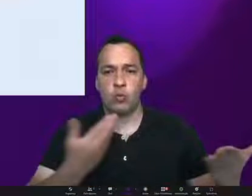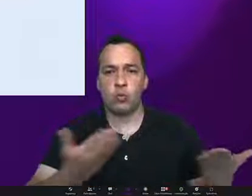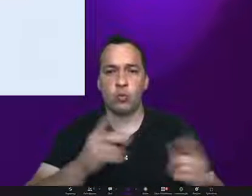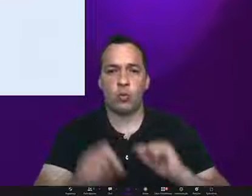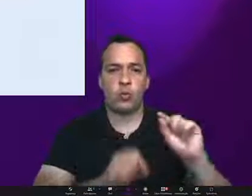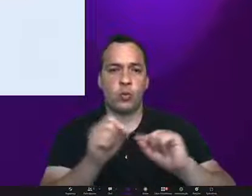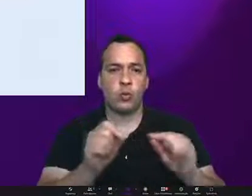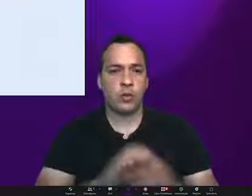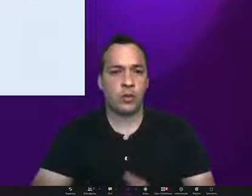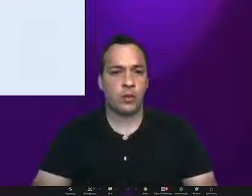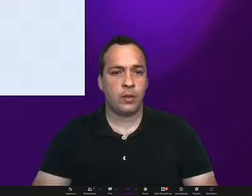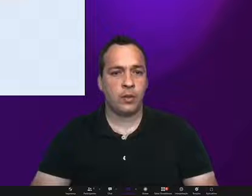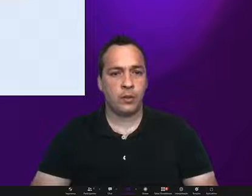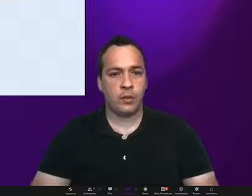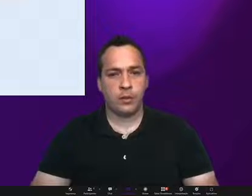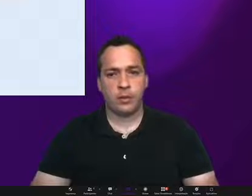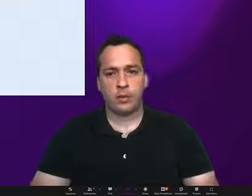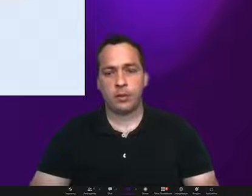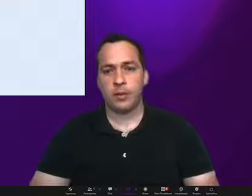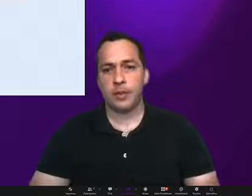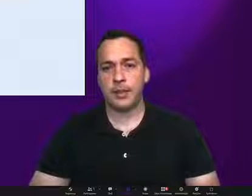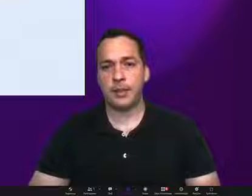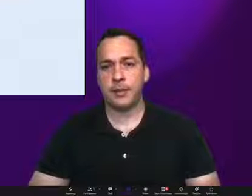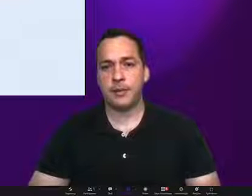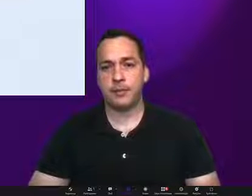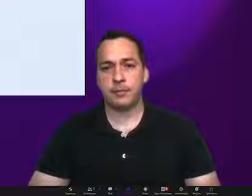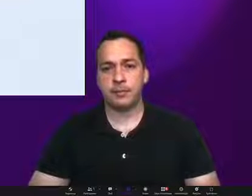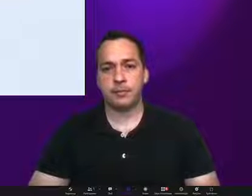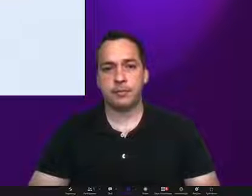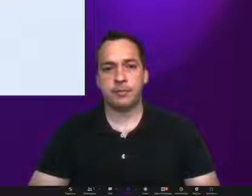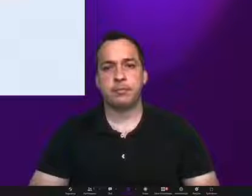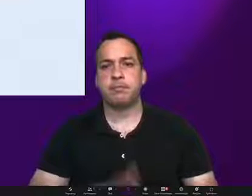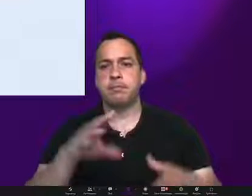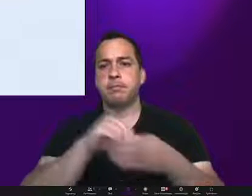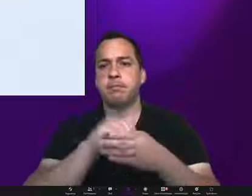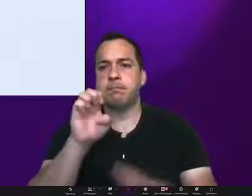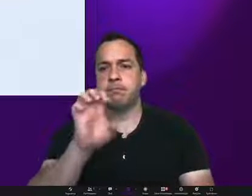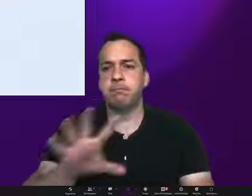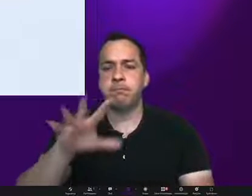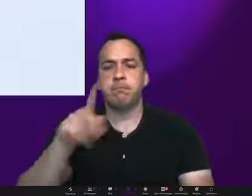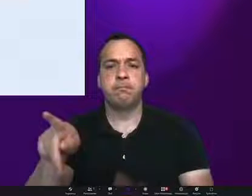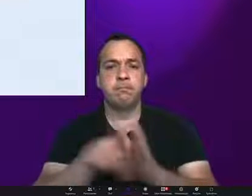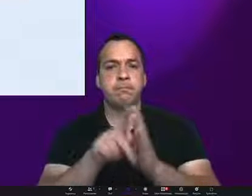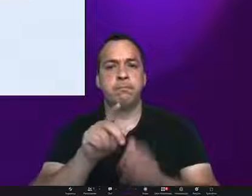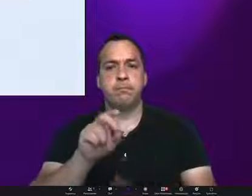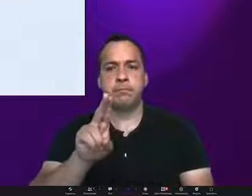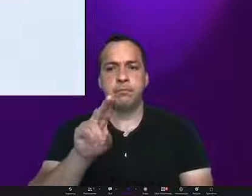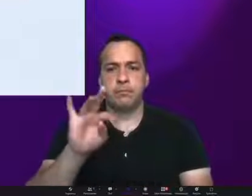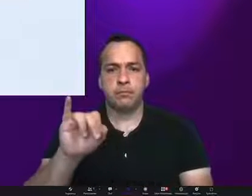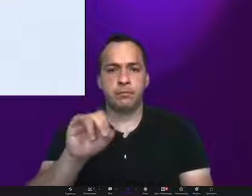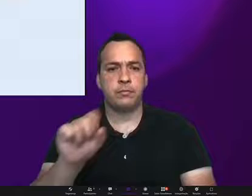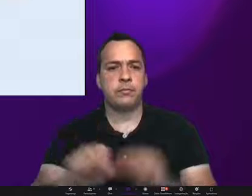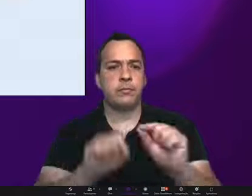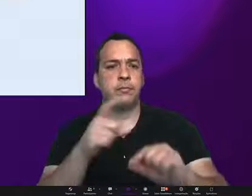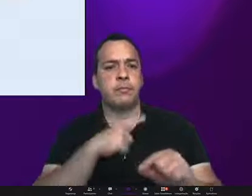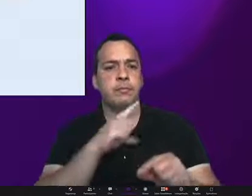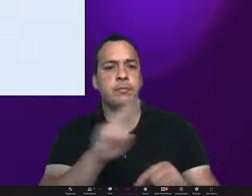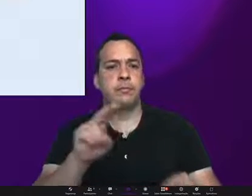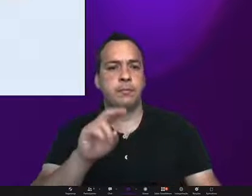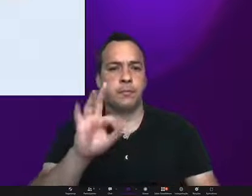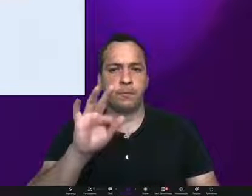dia, dentro da Sociedade Europeia de Terapia Intensiva, nós temos a Fluid Academy, que é